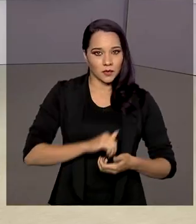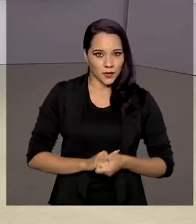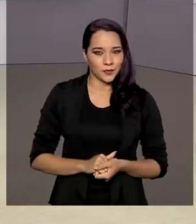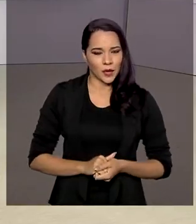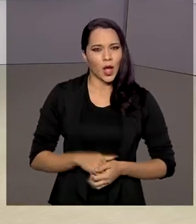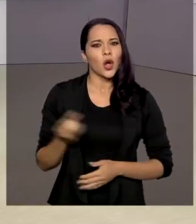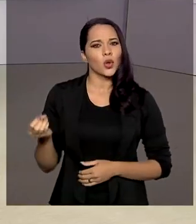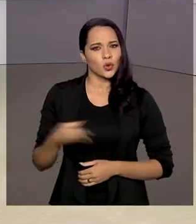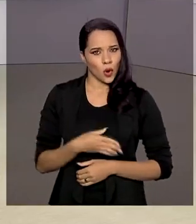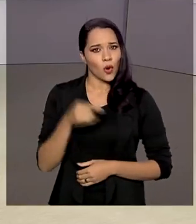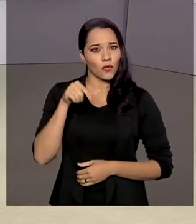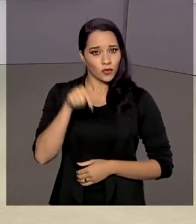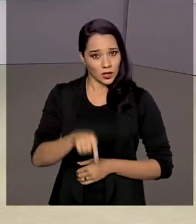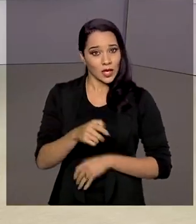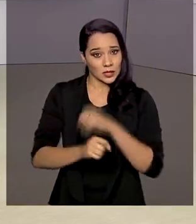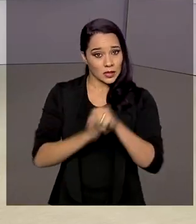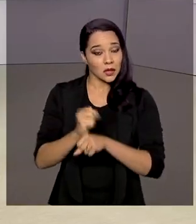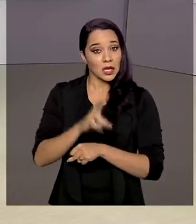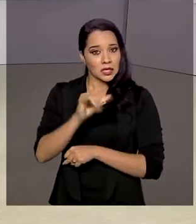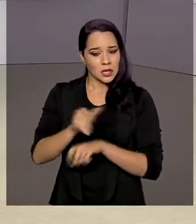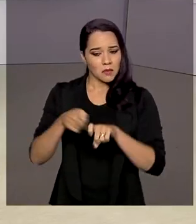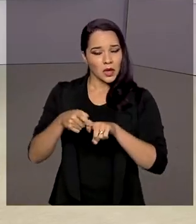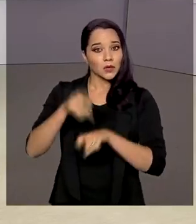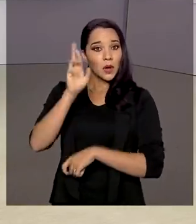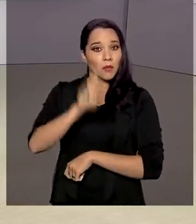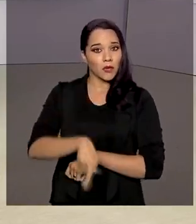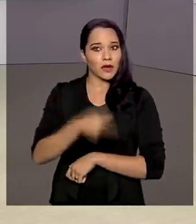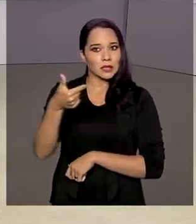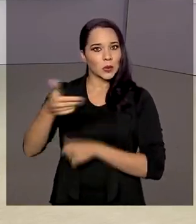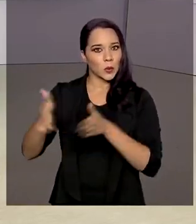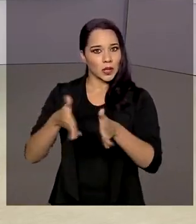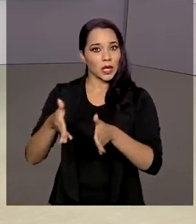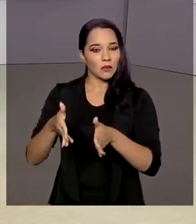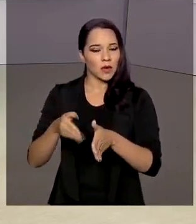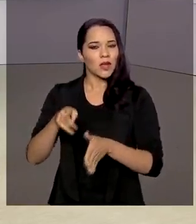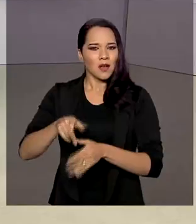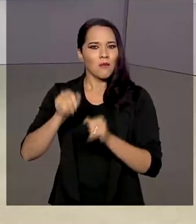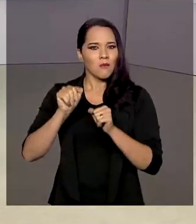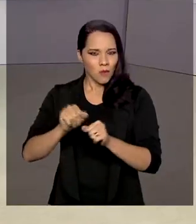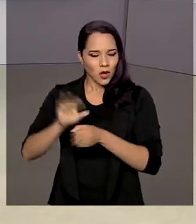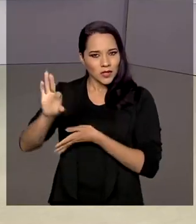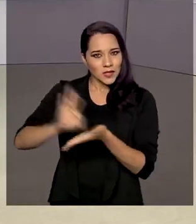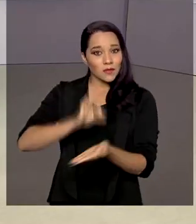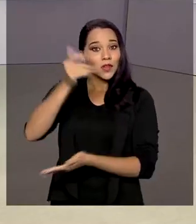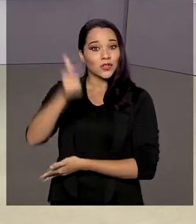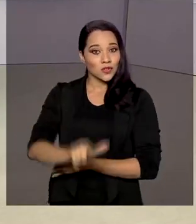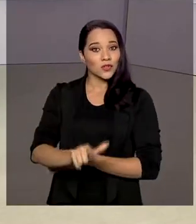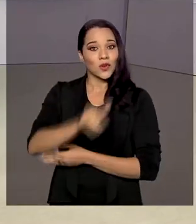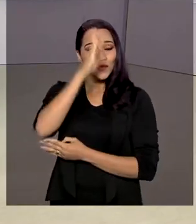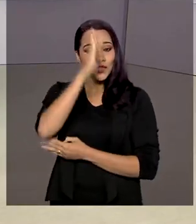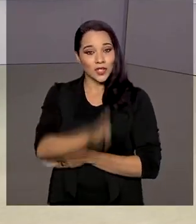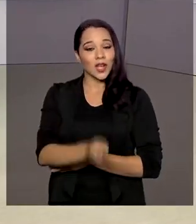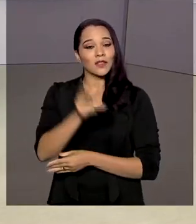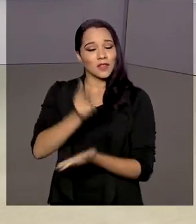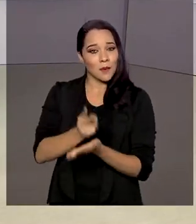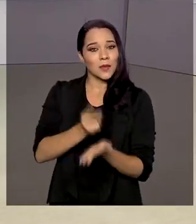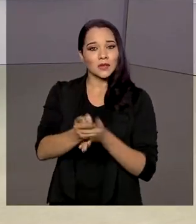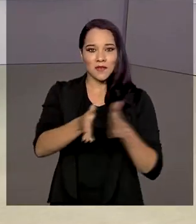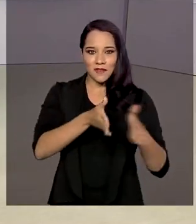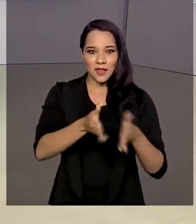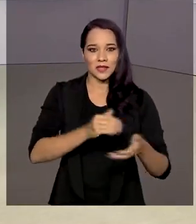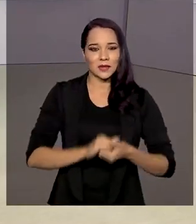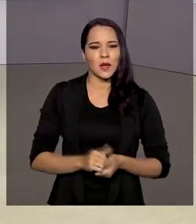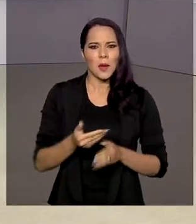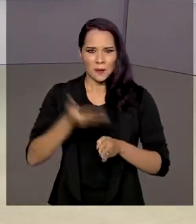novidade desta edição é que se o médico reprovar na segunda etapa, poderá se reescrever diretamente nesta fase.